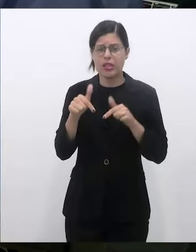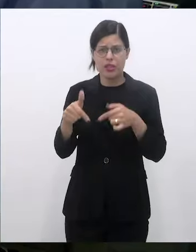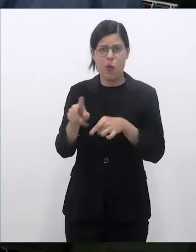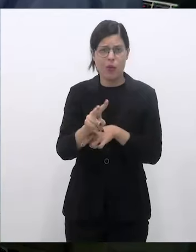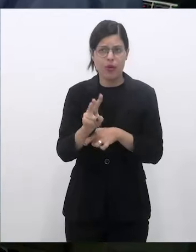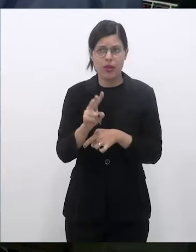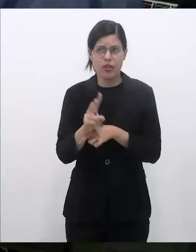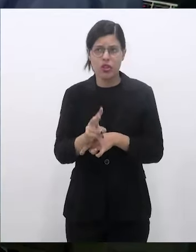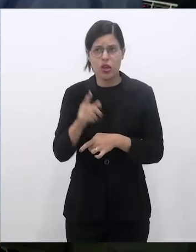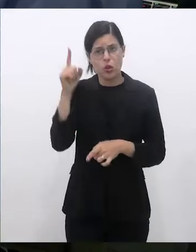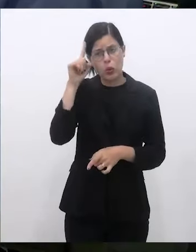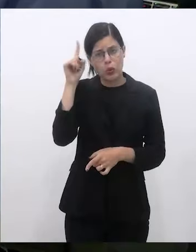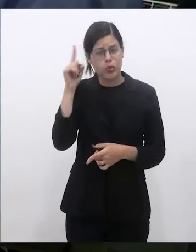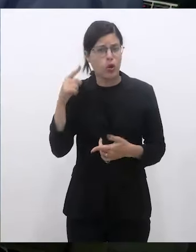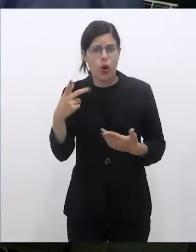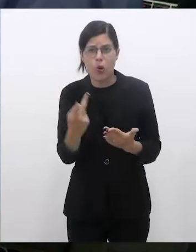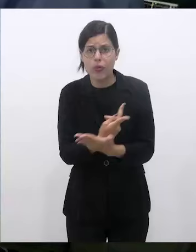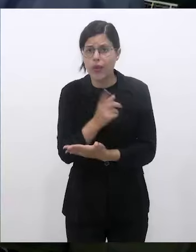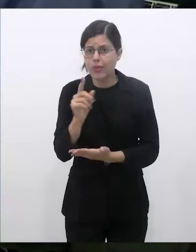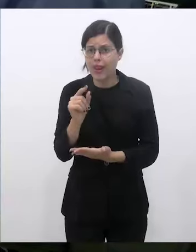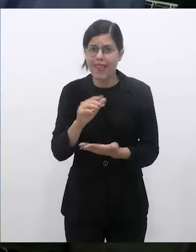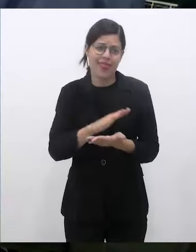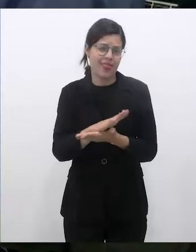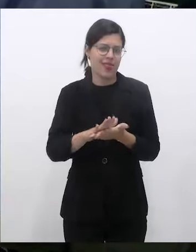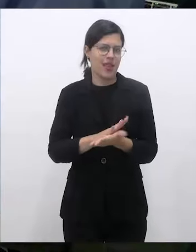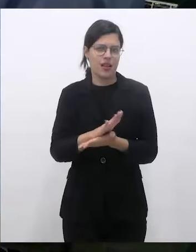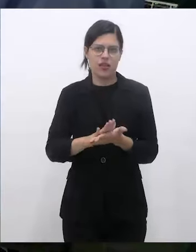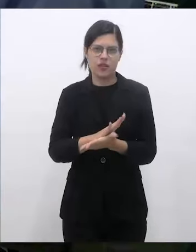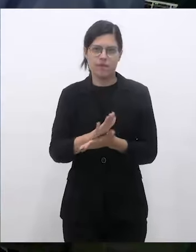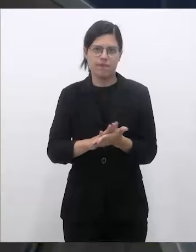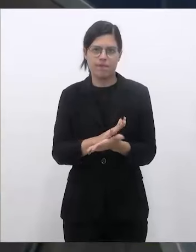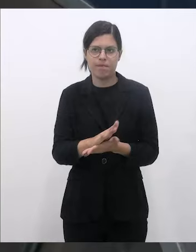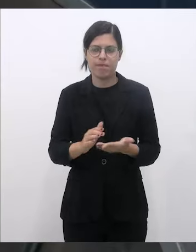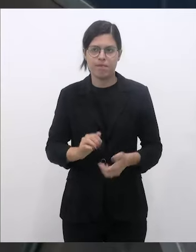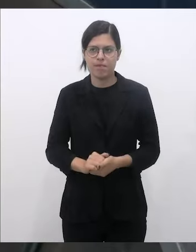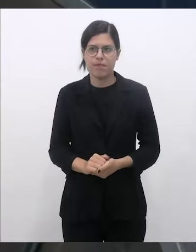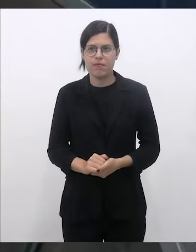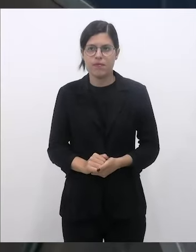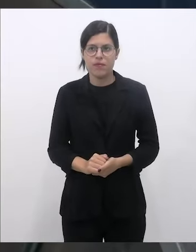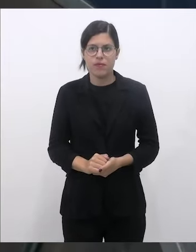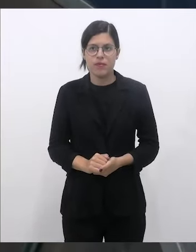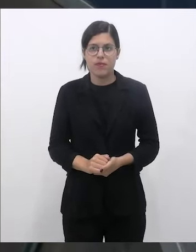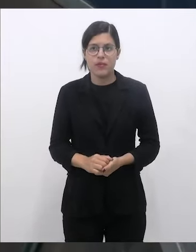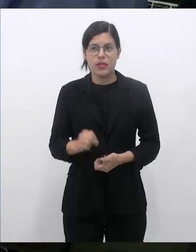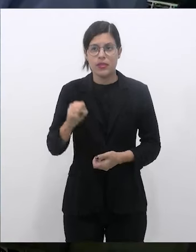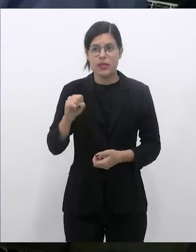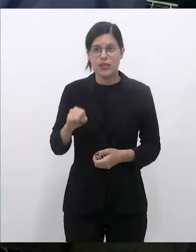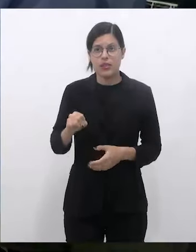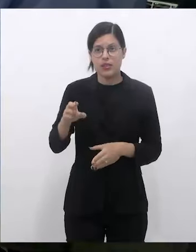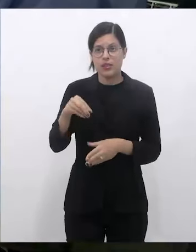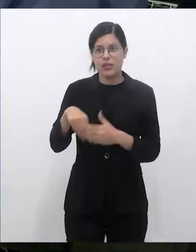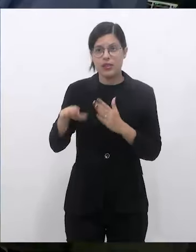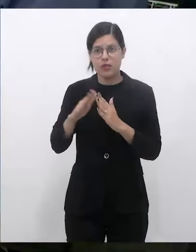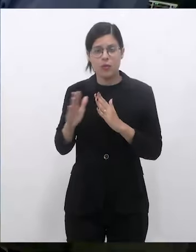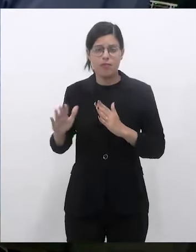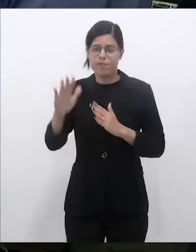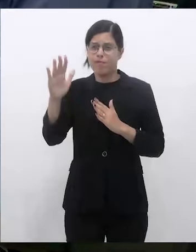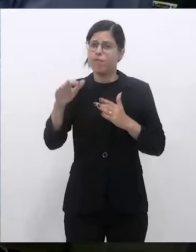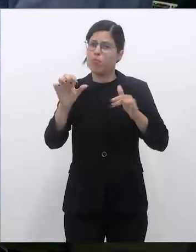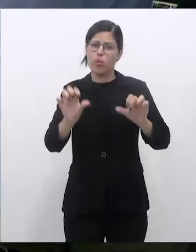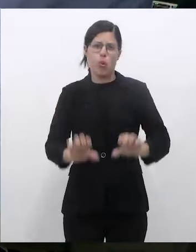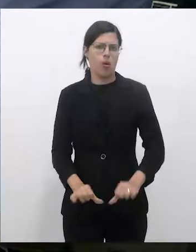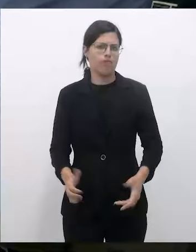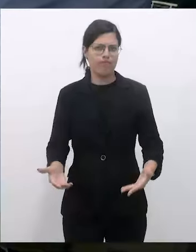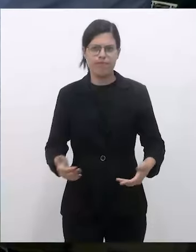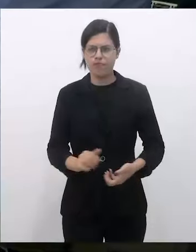Vai lá, bota o dedo na cara todo dia, a mulher... Acontece o que nada. Ou você humaniza isso... violências para cuidar. E se for dentro de uma comunidade, então, pior